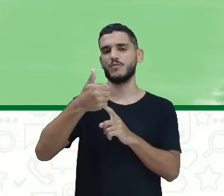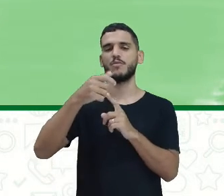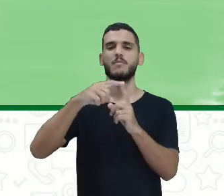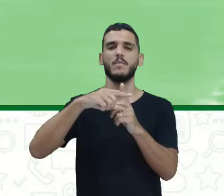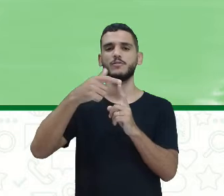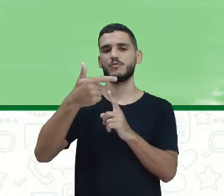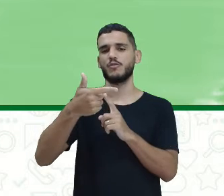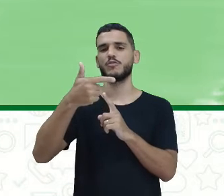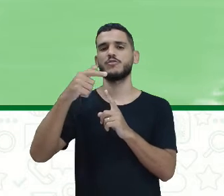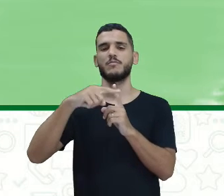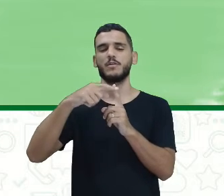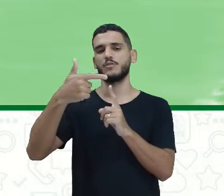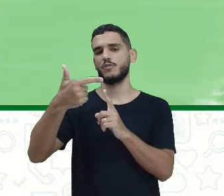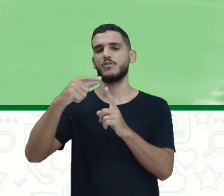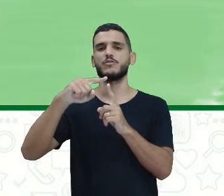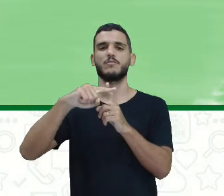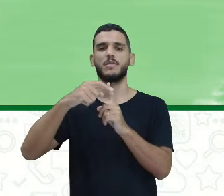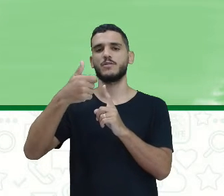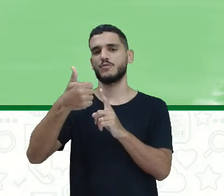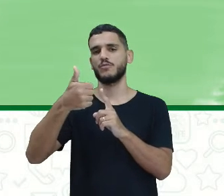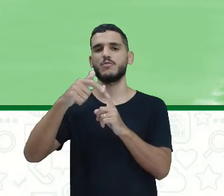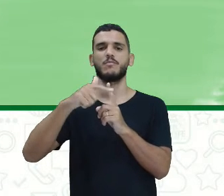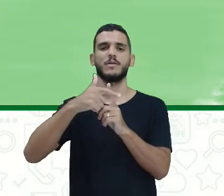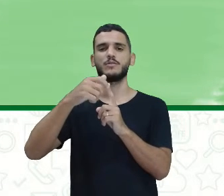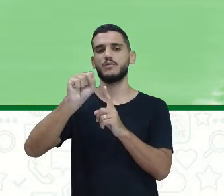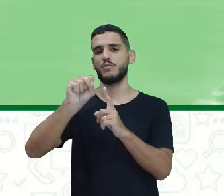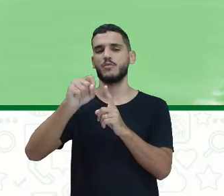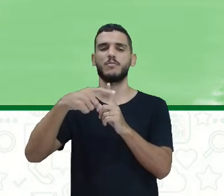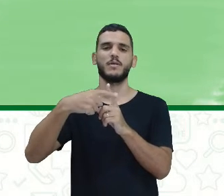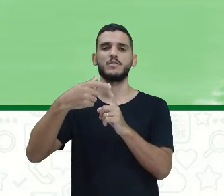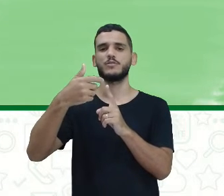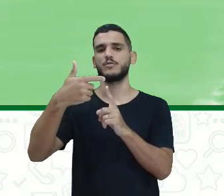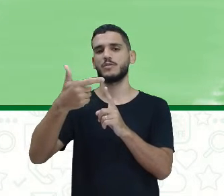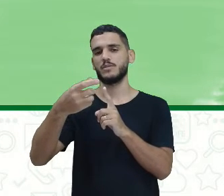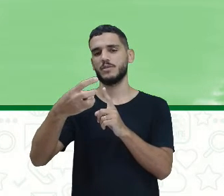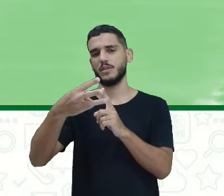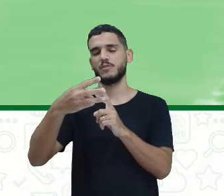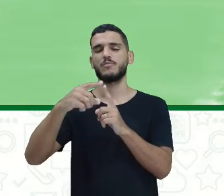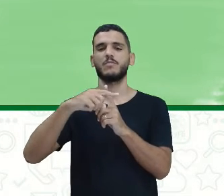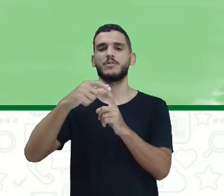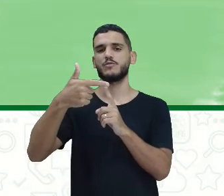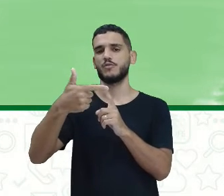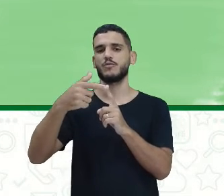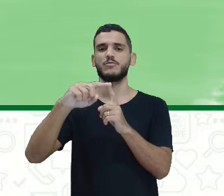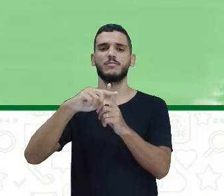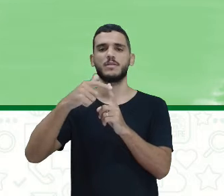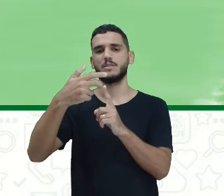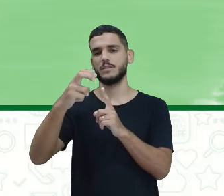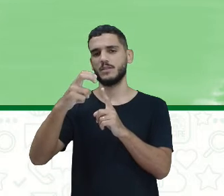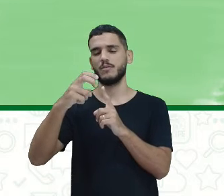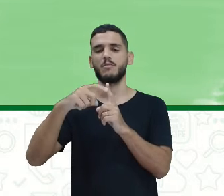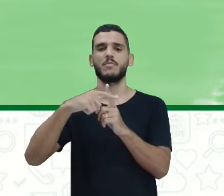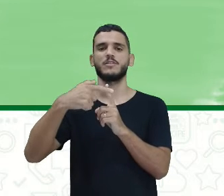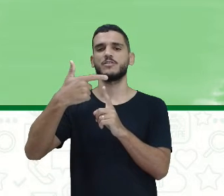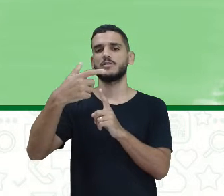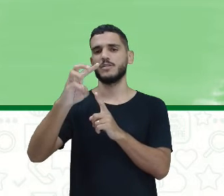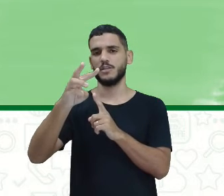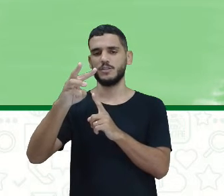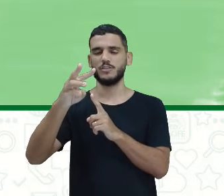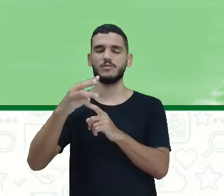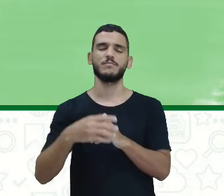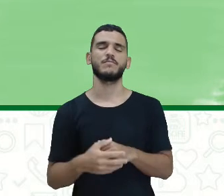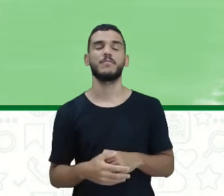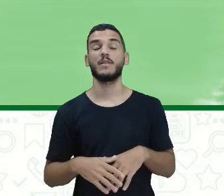mais 2, mais 1 mais 8, mais 3 mais 2 mais 5 mais 3. Certo? Então, está